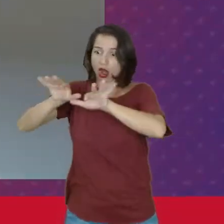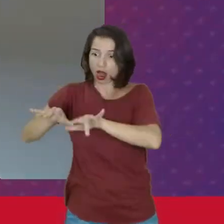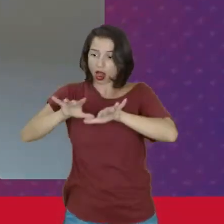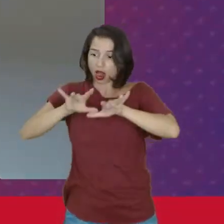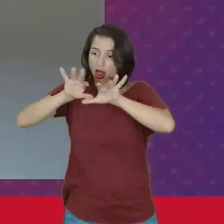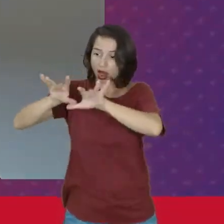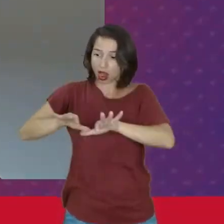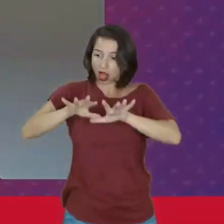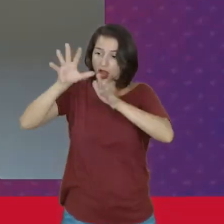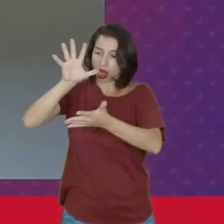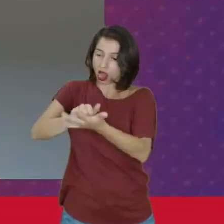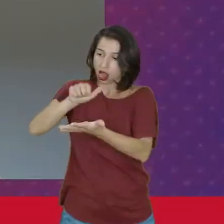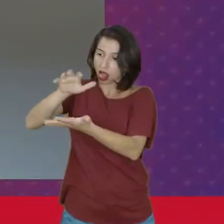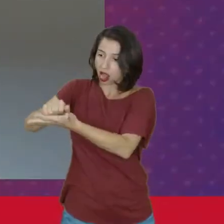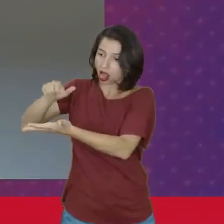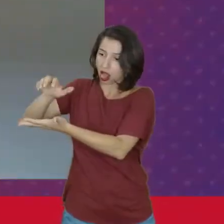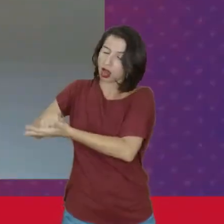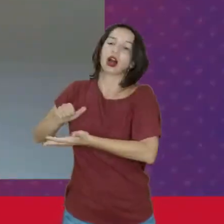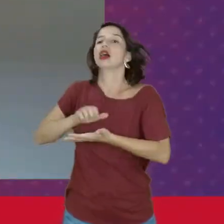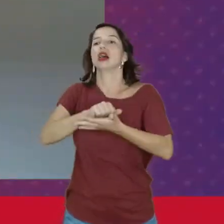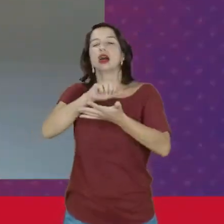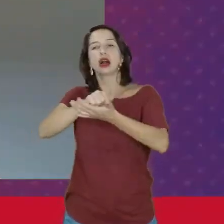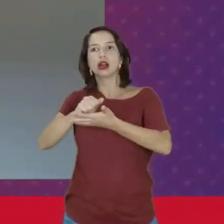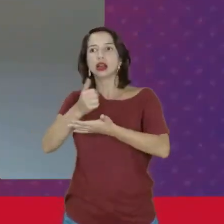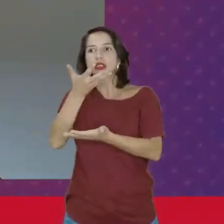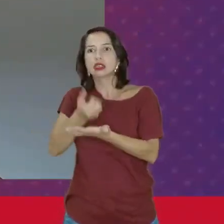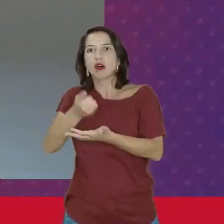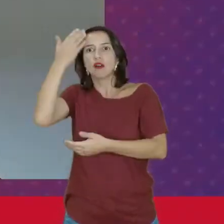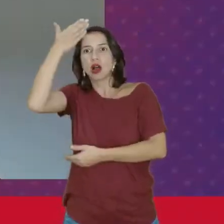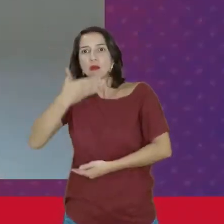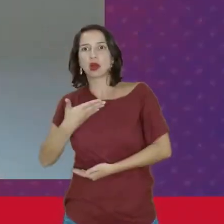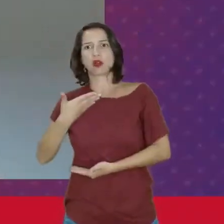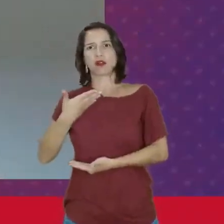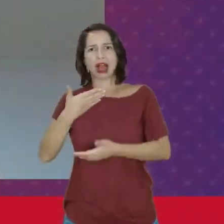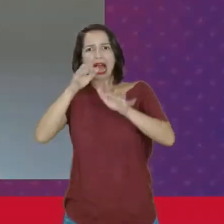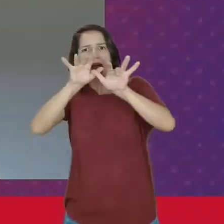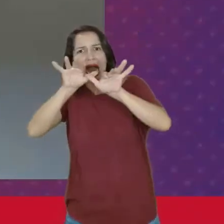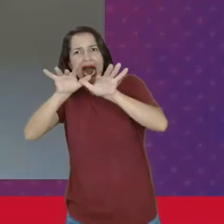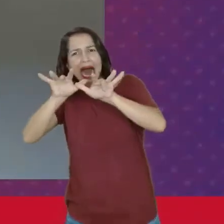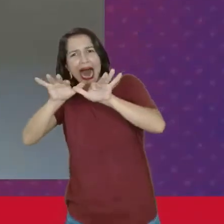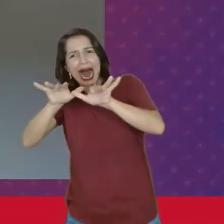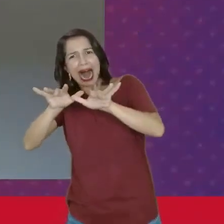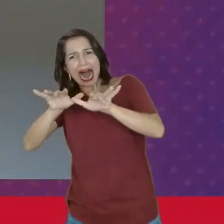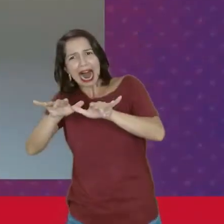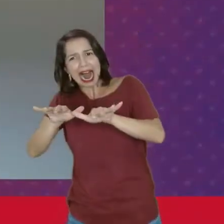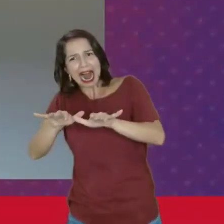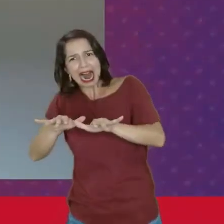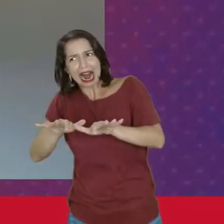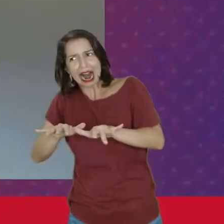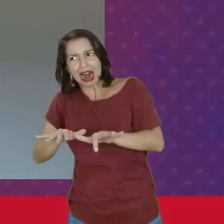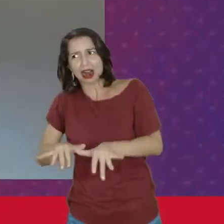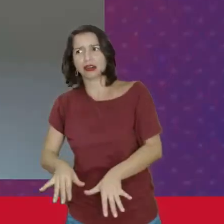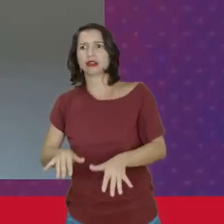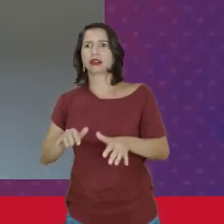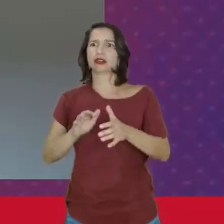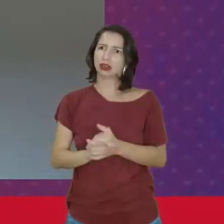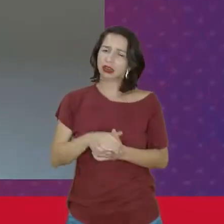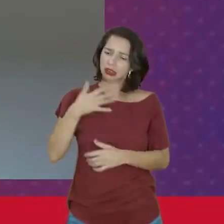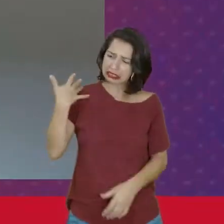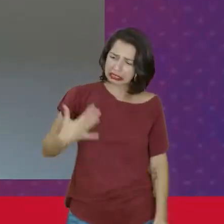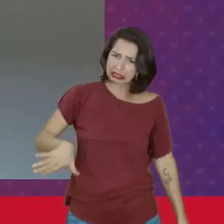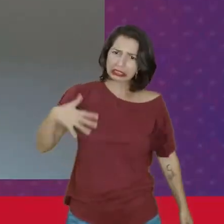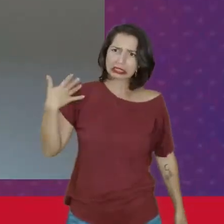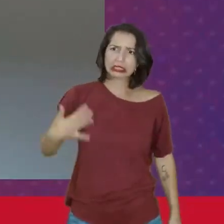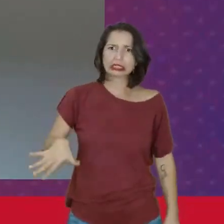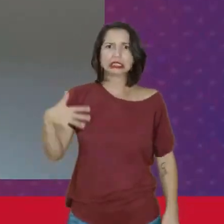documentar tudo, comprovar que fez e digitar tudo. Muita digitação. Para